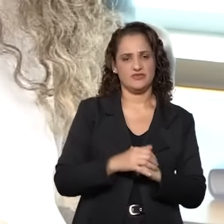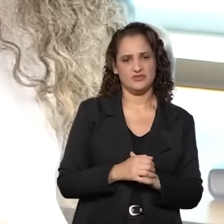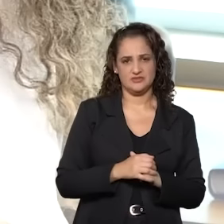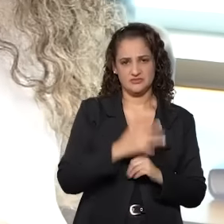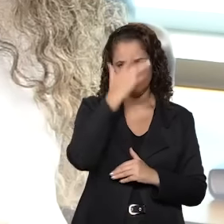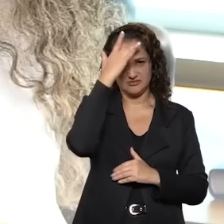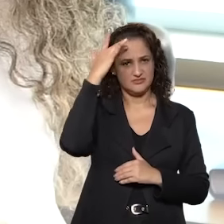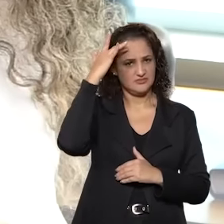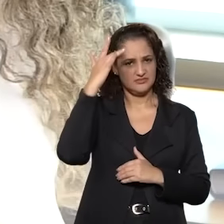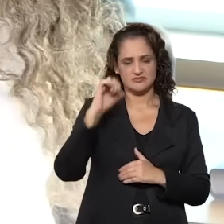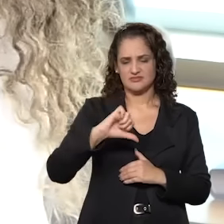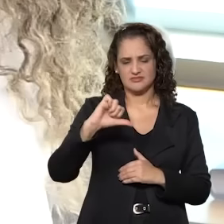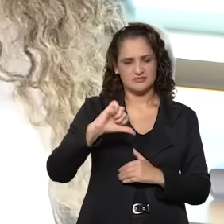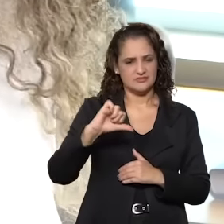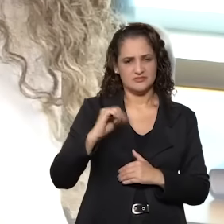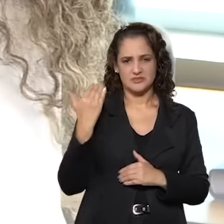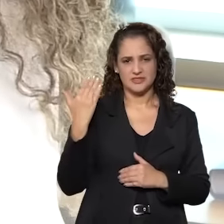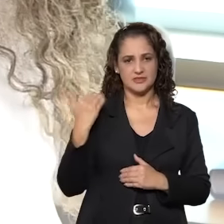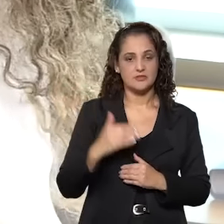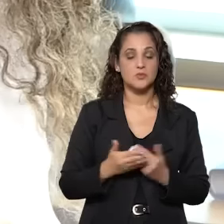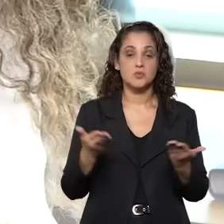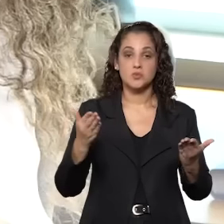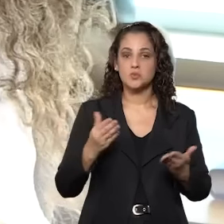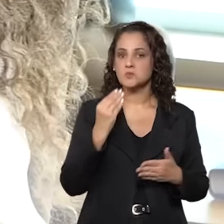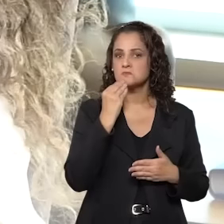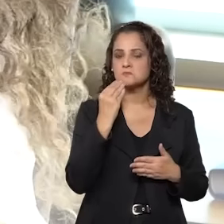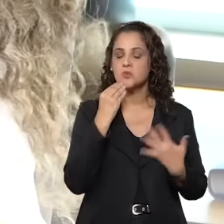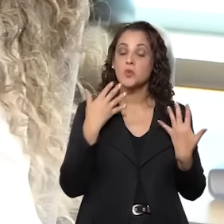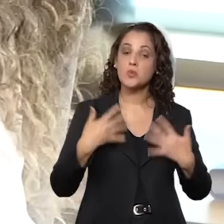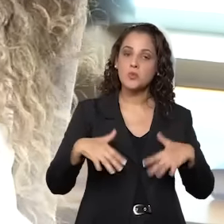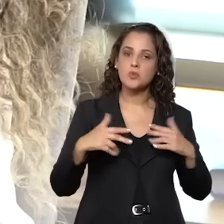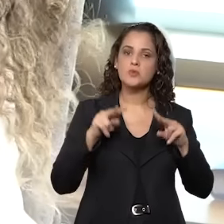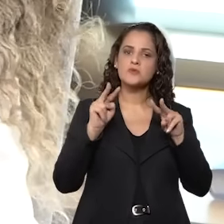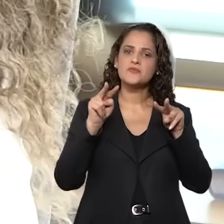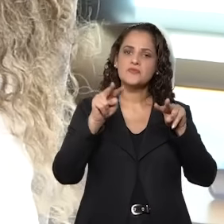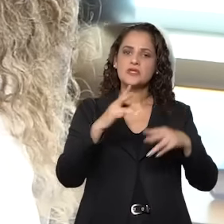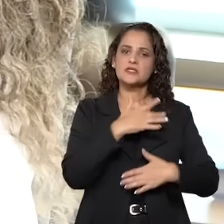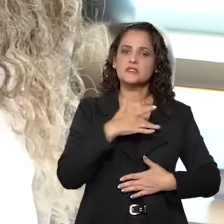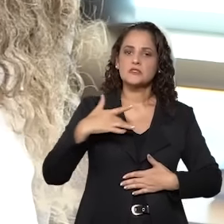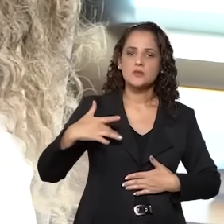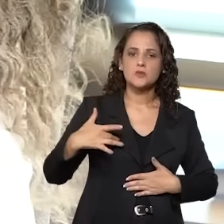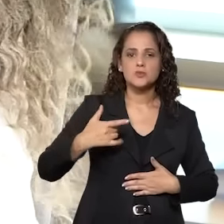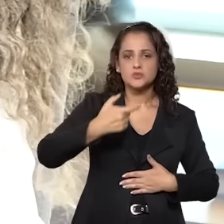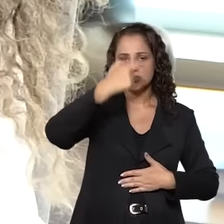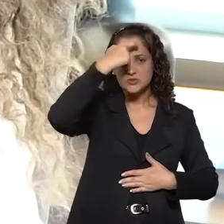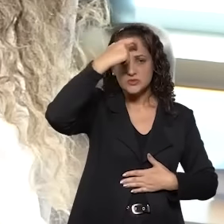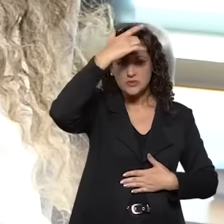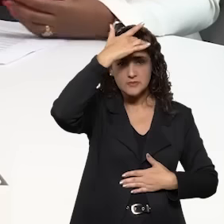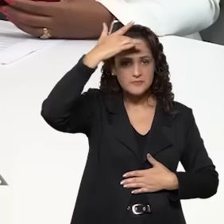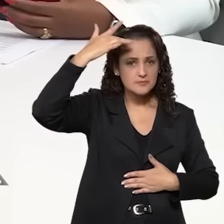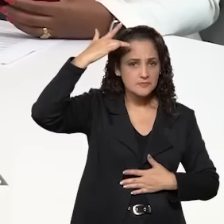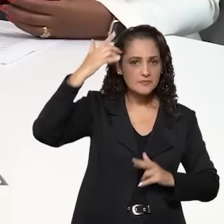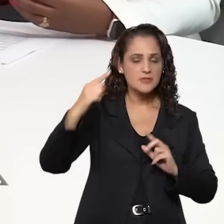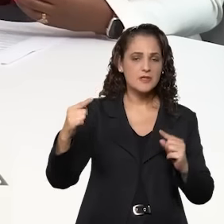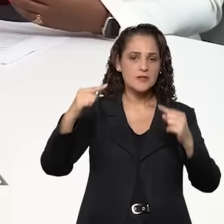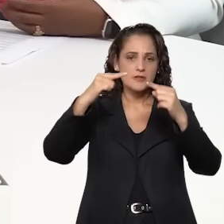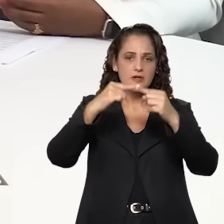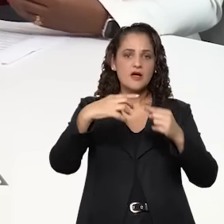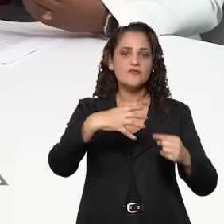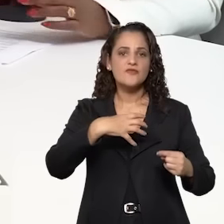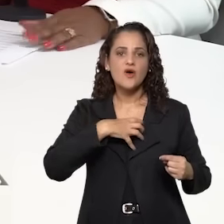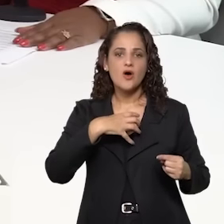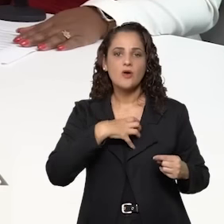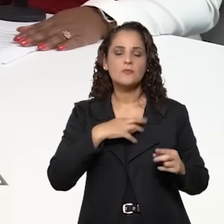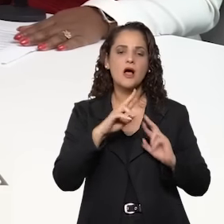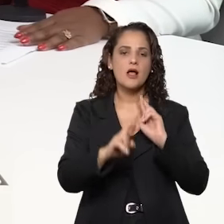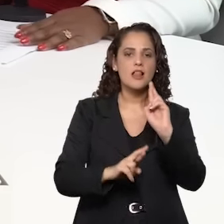pra saúde né e mental relacionado a forma como as relações de trabalho acontecem eh de uma maneira mais